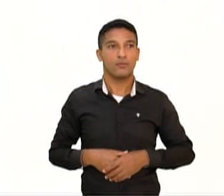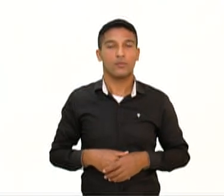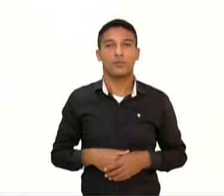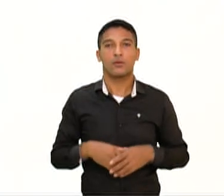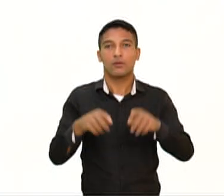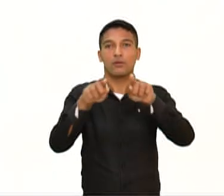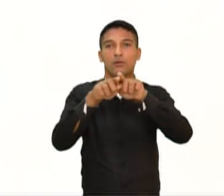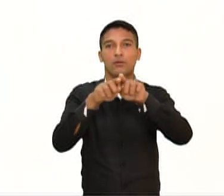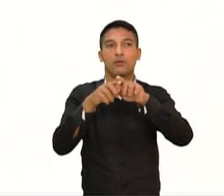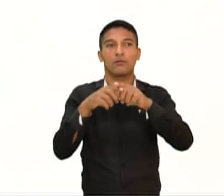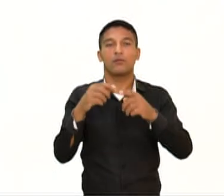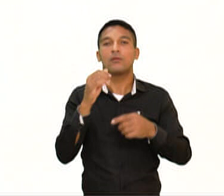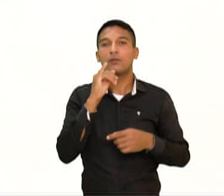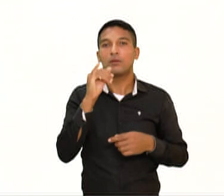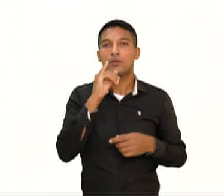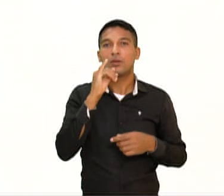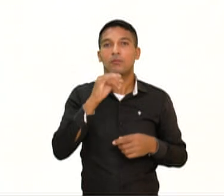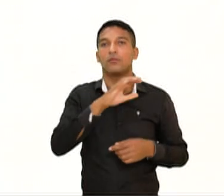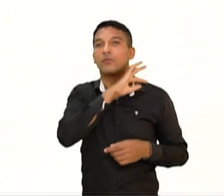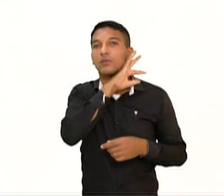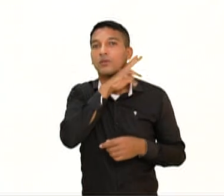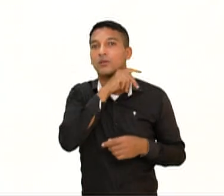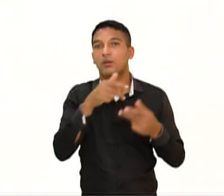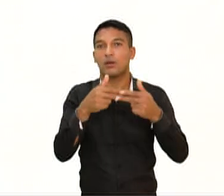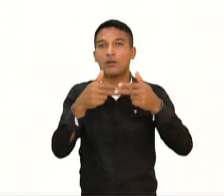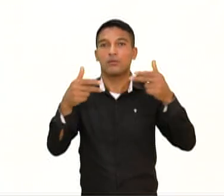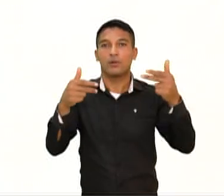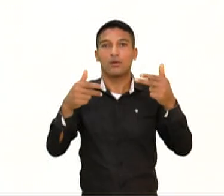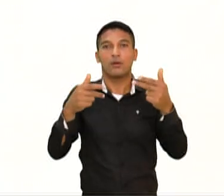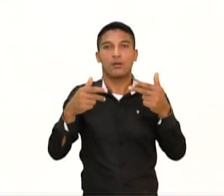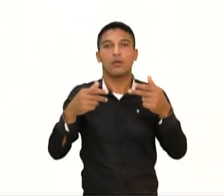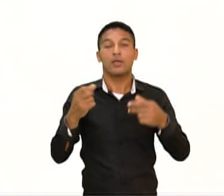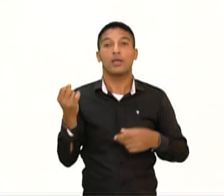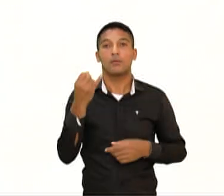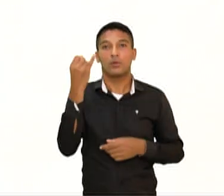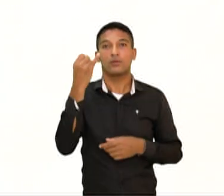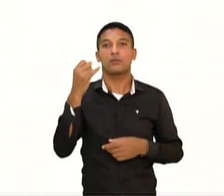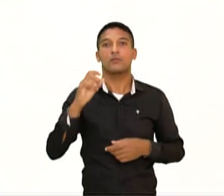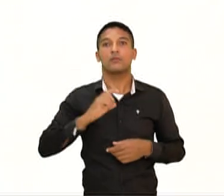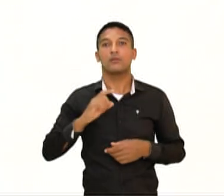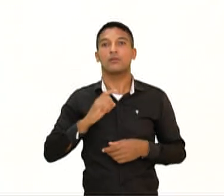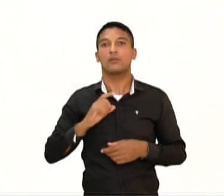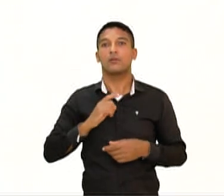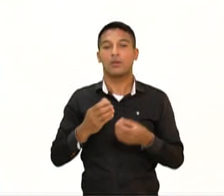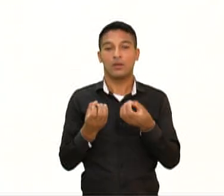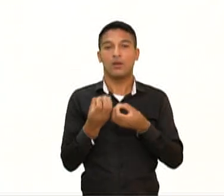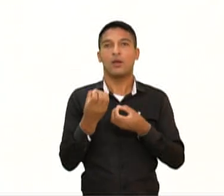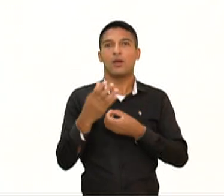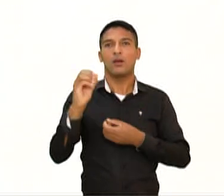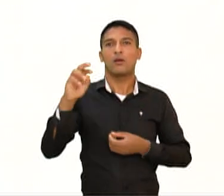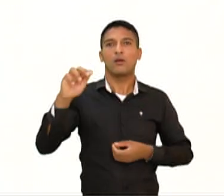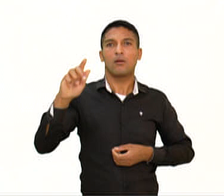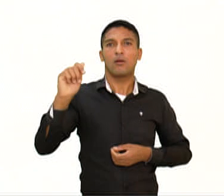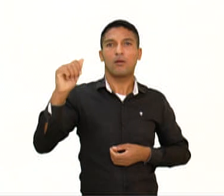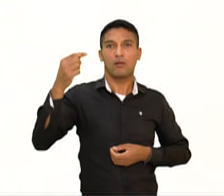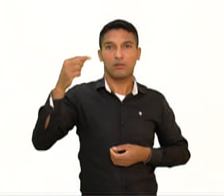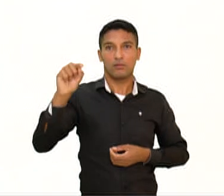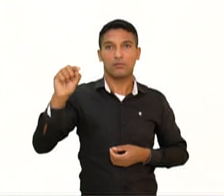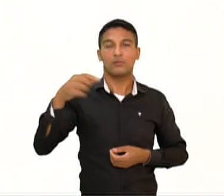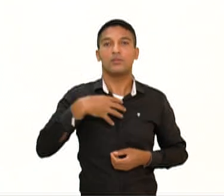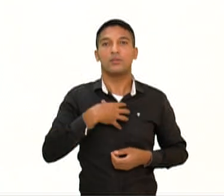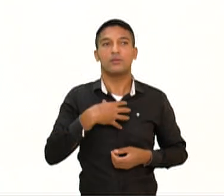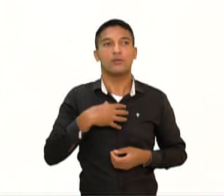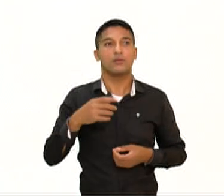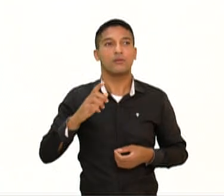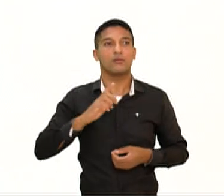Eu trouxe aqui alguns exemplos de animais e a importância desses órgãos dos sentidos. Primeiro, eu trouxe o rato canguru, o